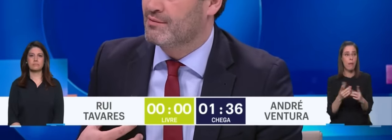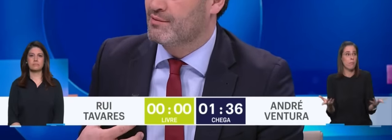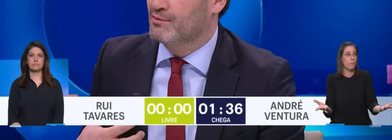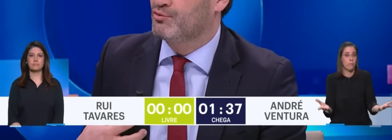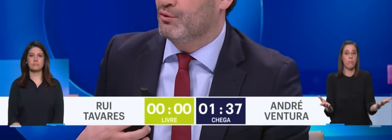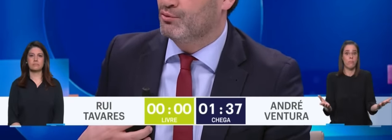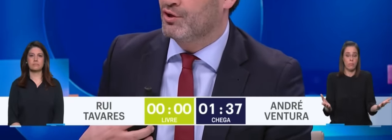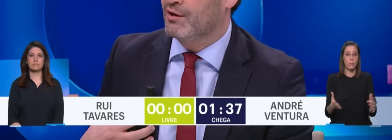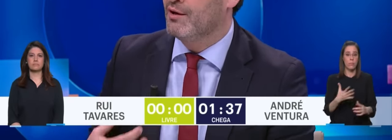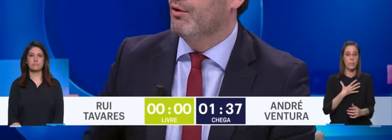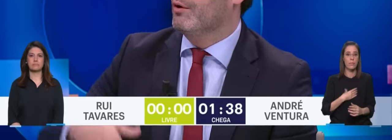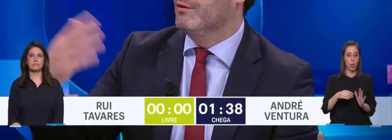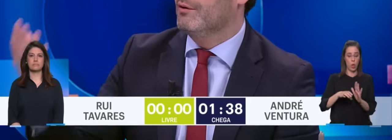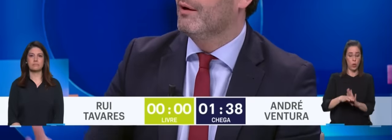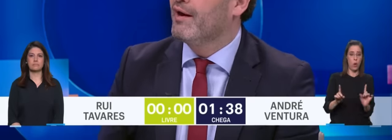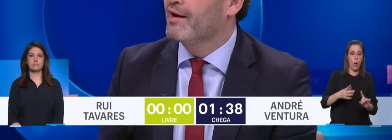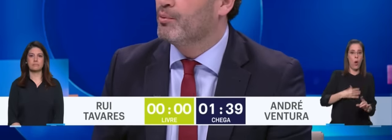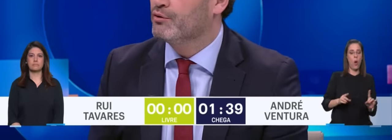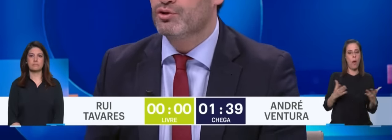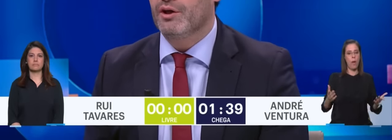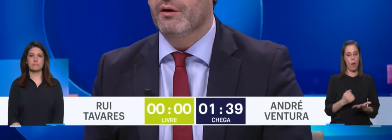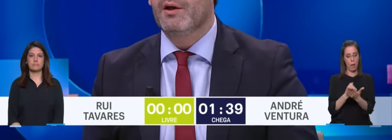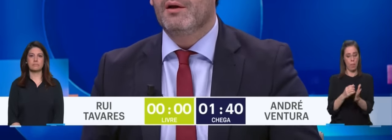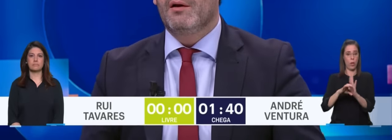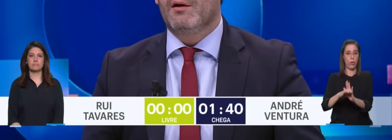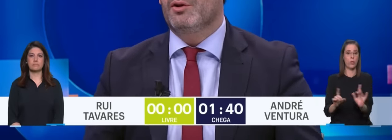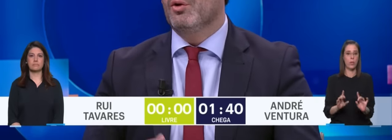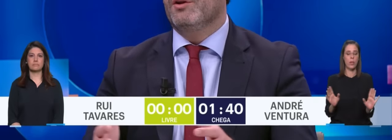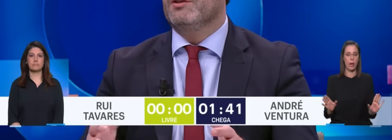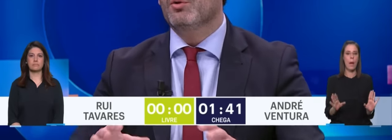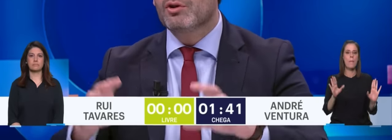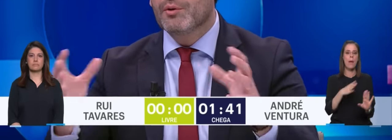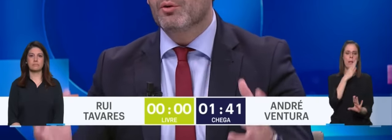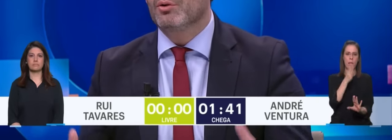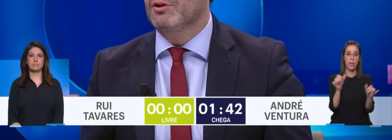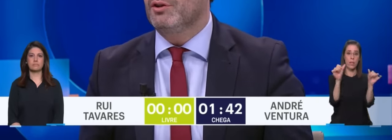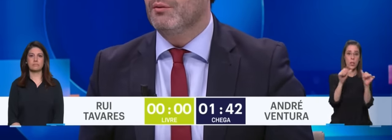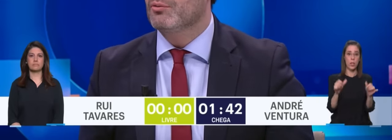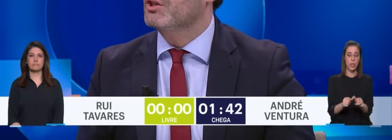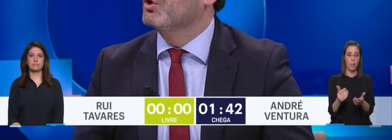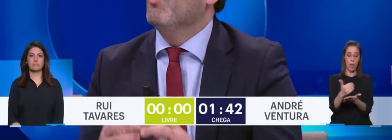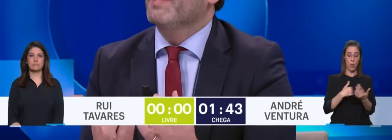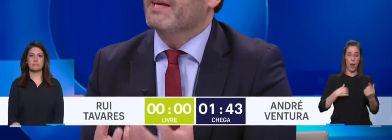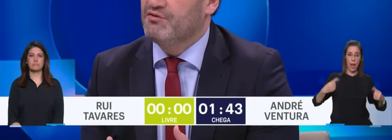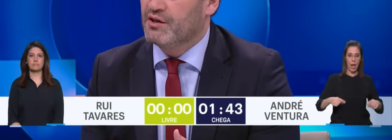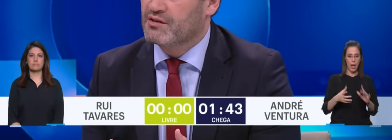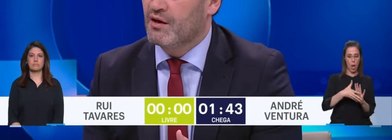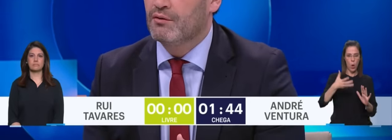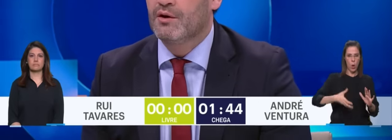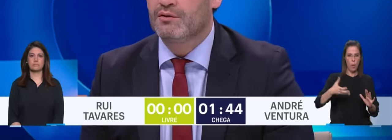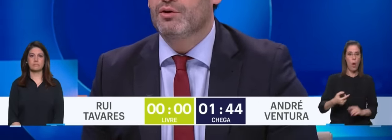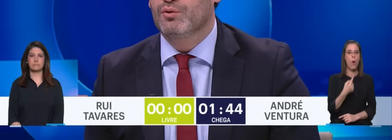dizer gostaria do Chega ou que era apoiando do Chega Chegou a dizer que o sistema de recursos que tínhamos esta